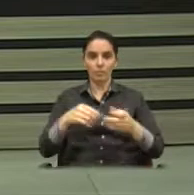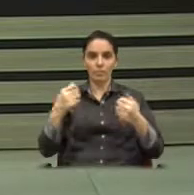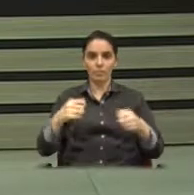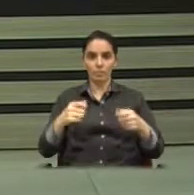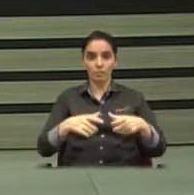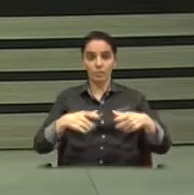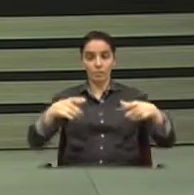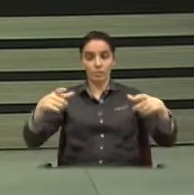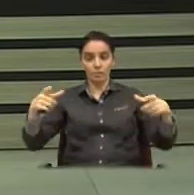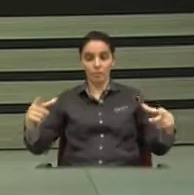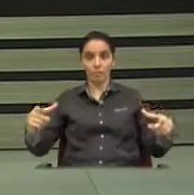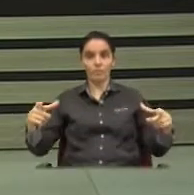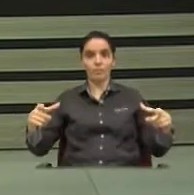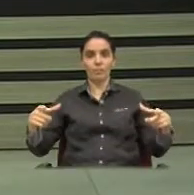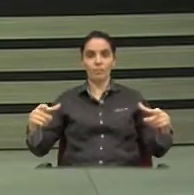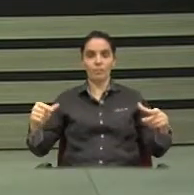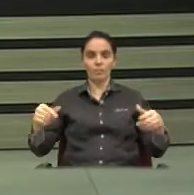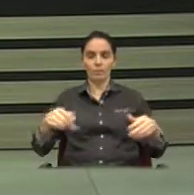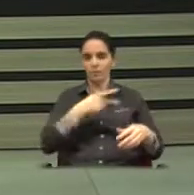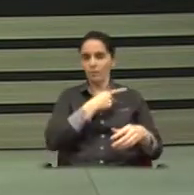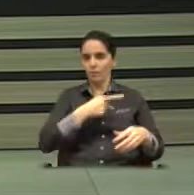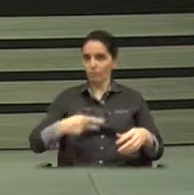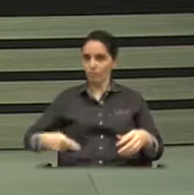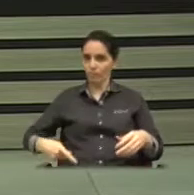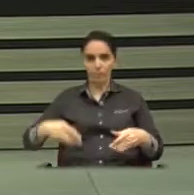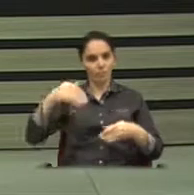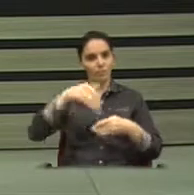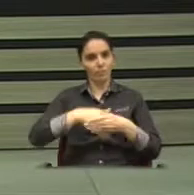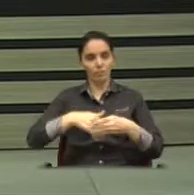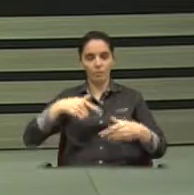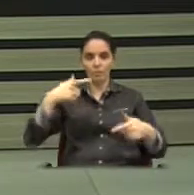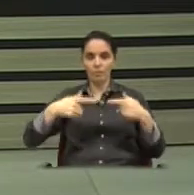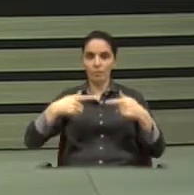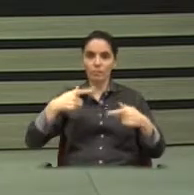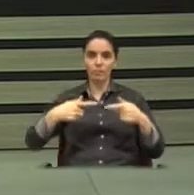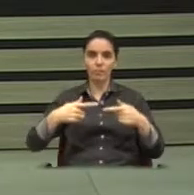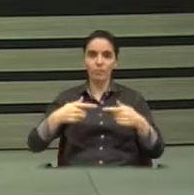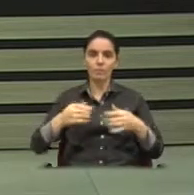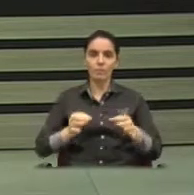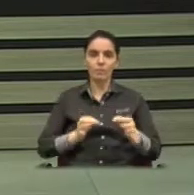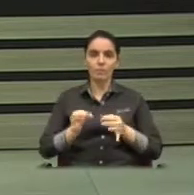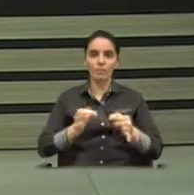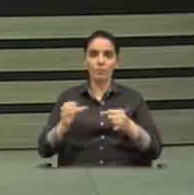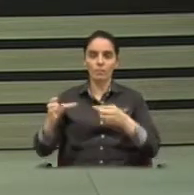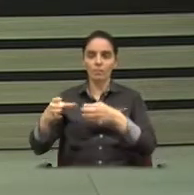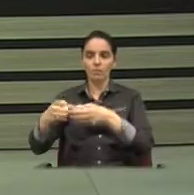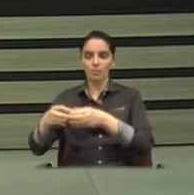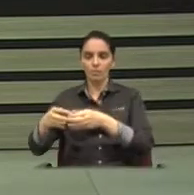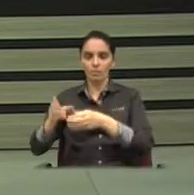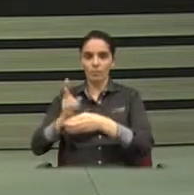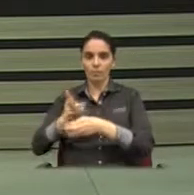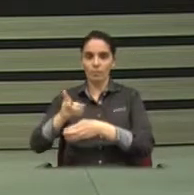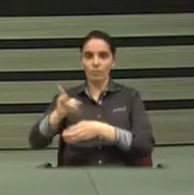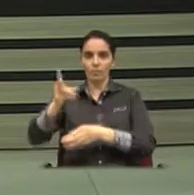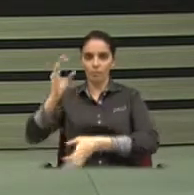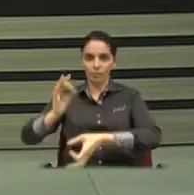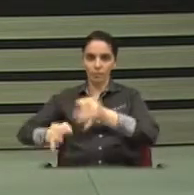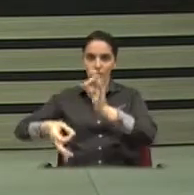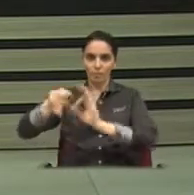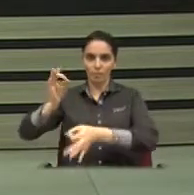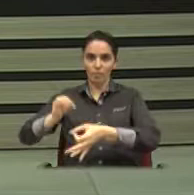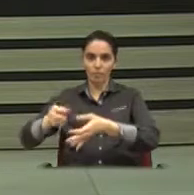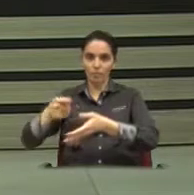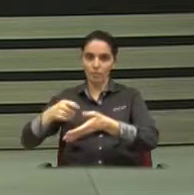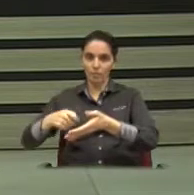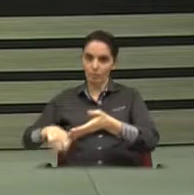maioria absoluta, o presidente não vota. Está em discussão a redação final, elaborada pela Comissão Permanente de Constituição, Justiça